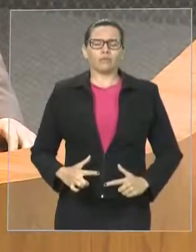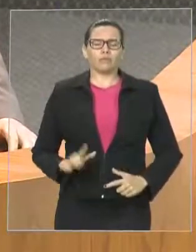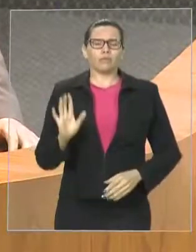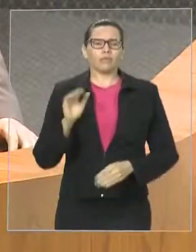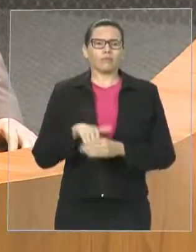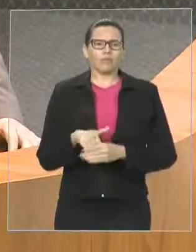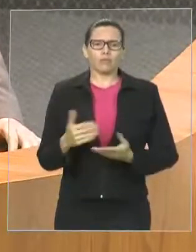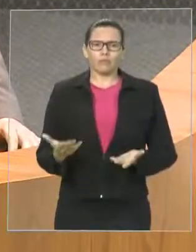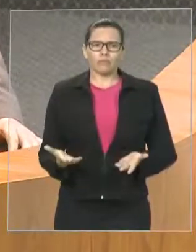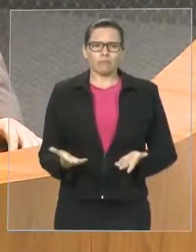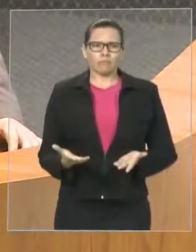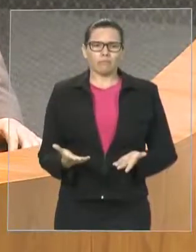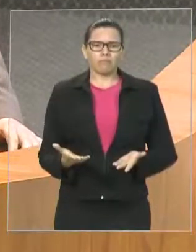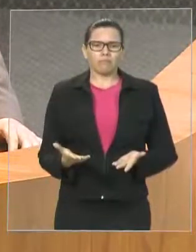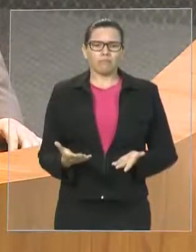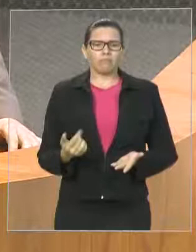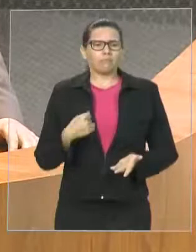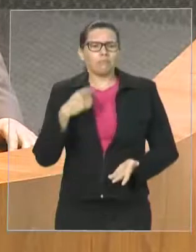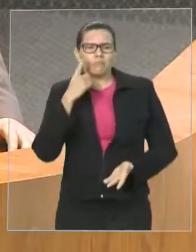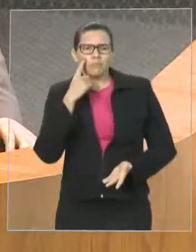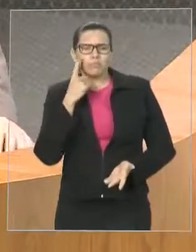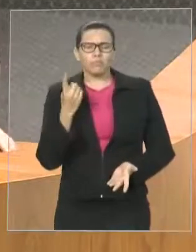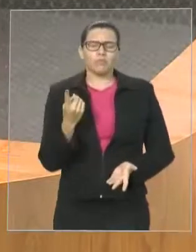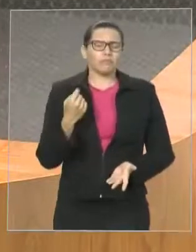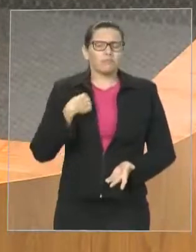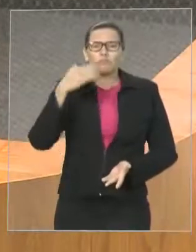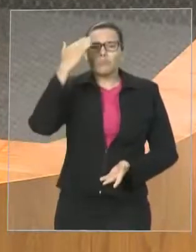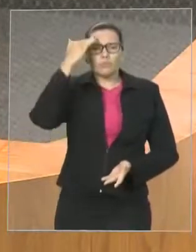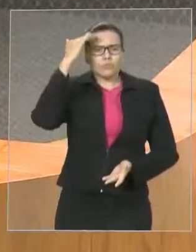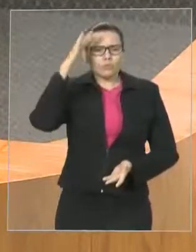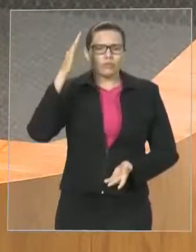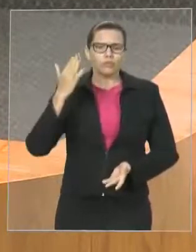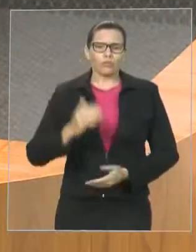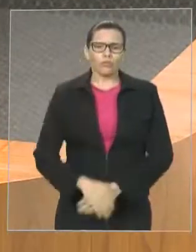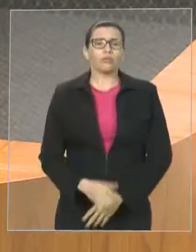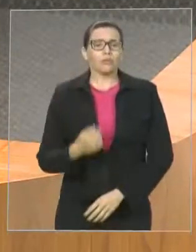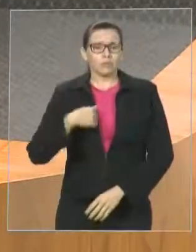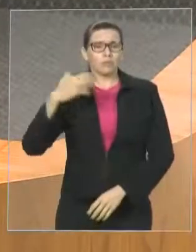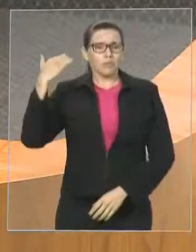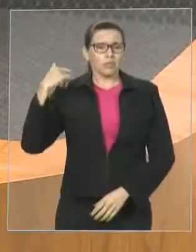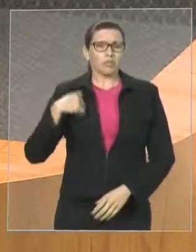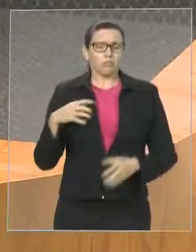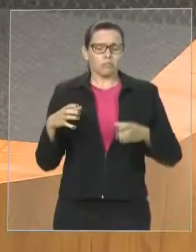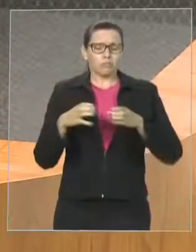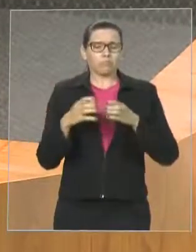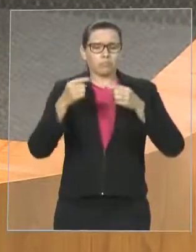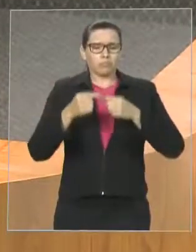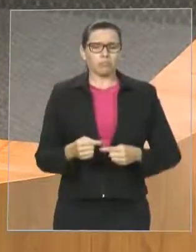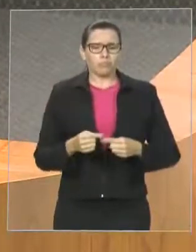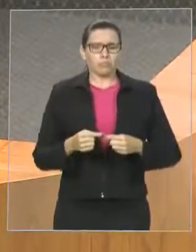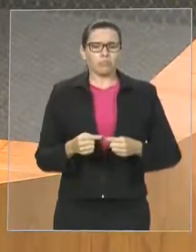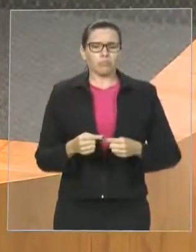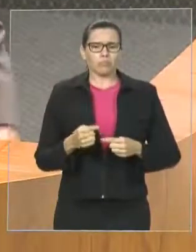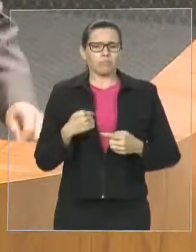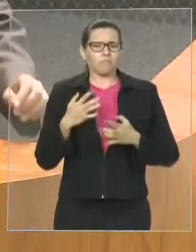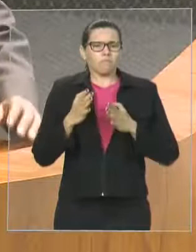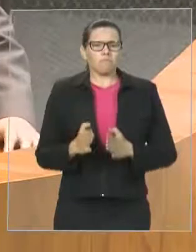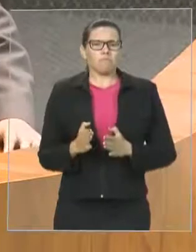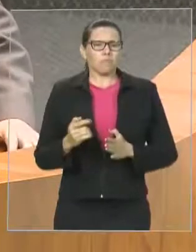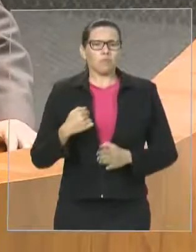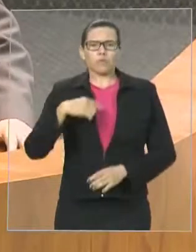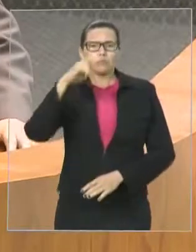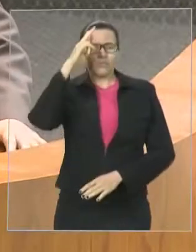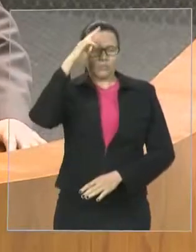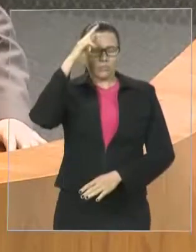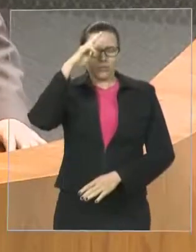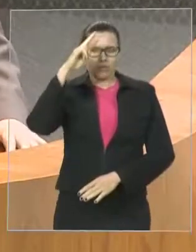de questionar, né? Até porque eu fui oposição nessa casa, firmemente, e eu não me recordo, em nenhum